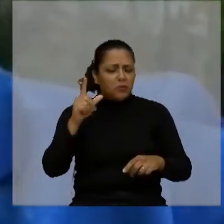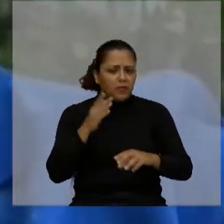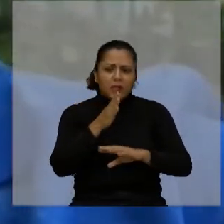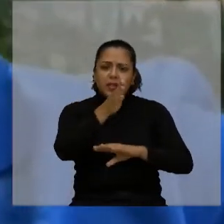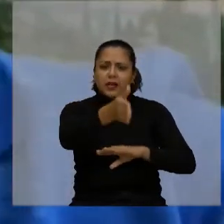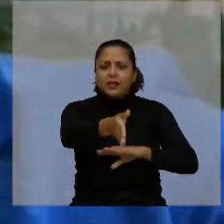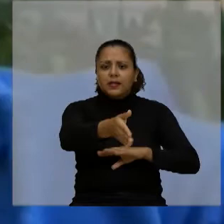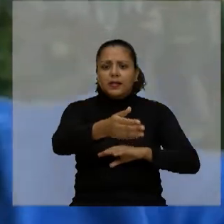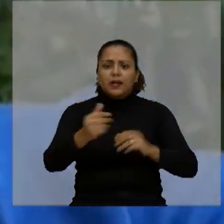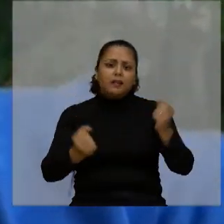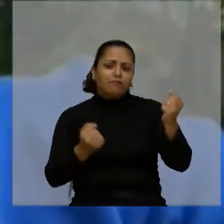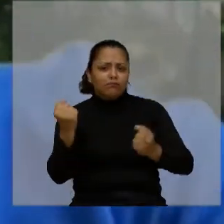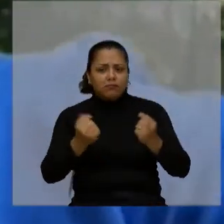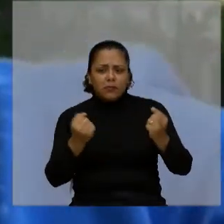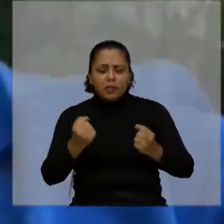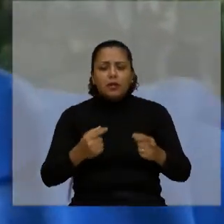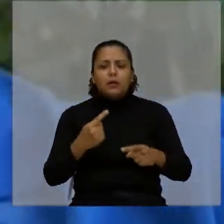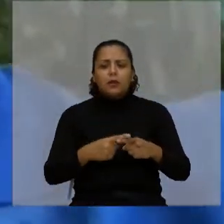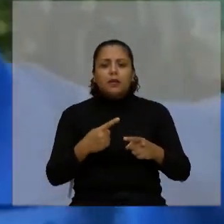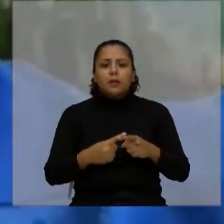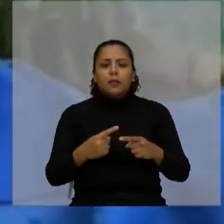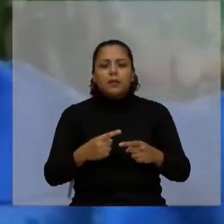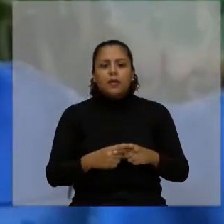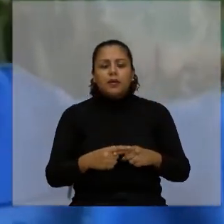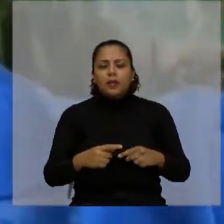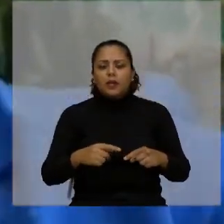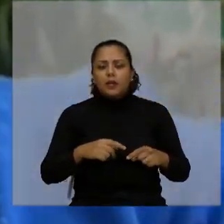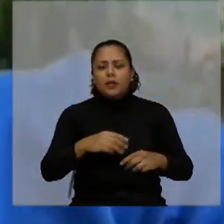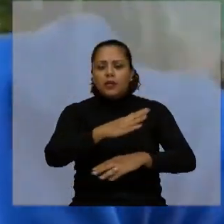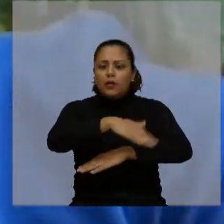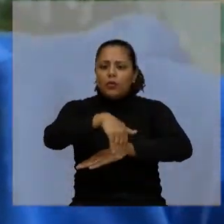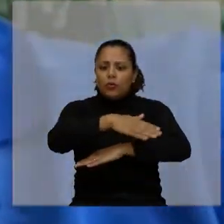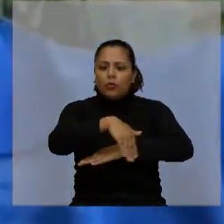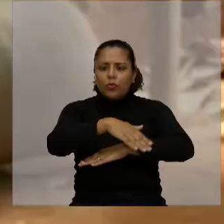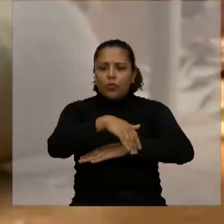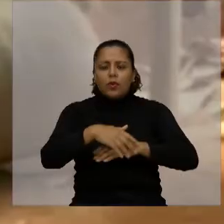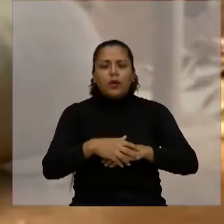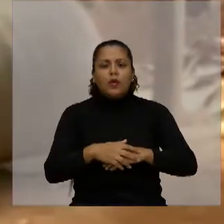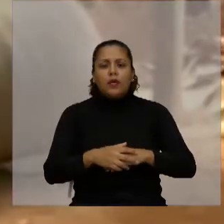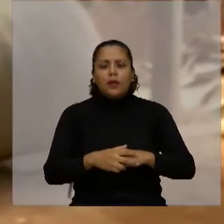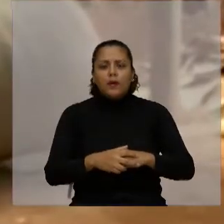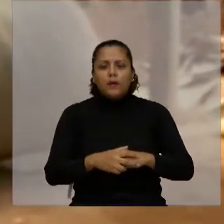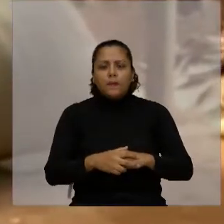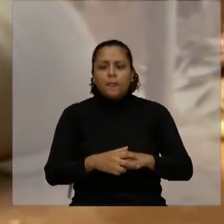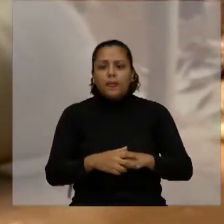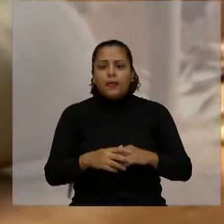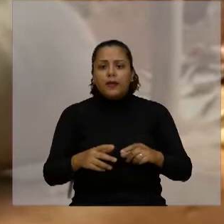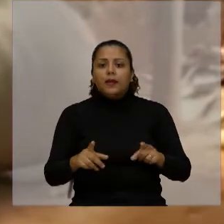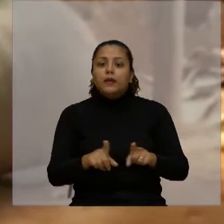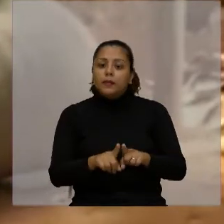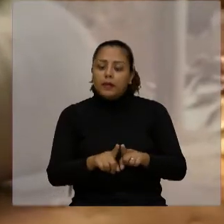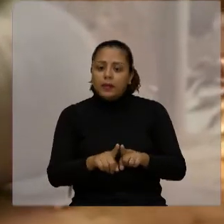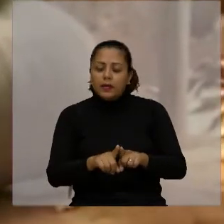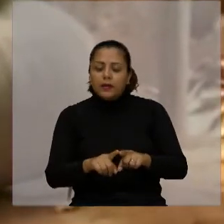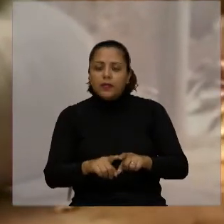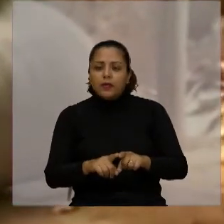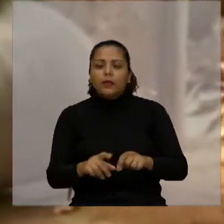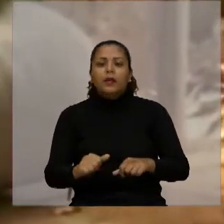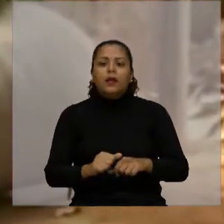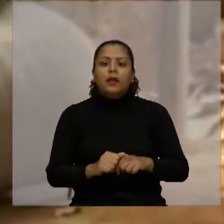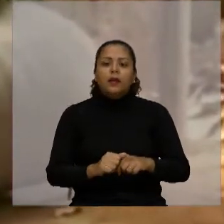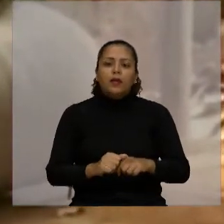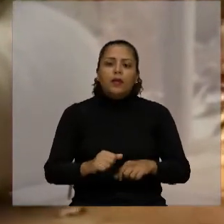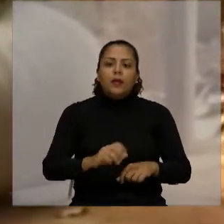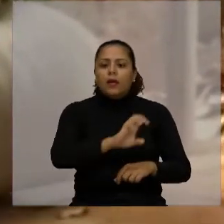travessa devido à situação dessa rua. Quero agradecer à Regional Norte, o apoio da